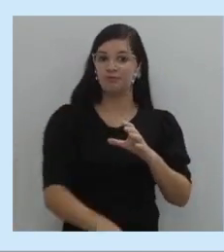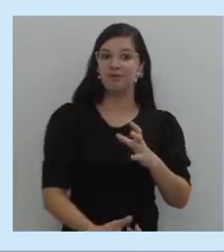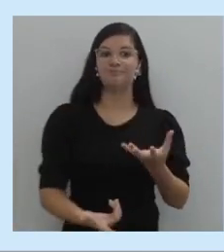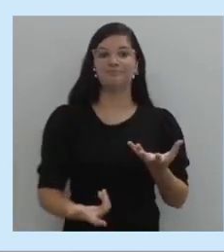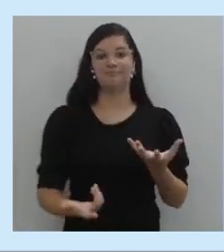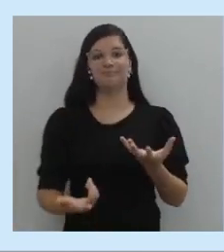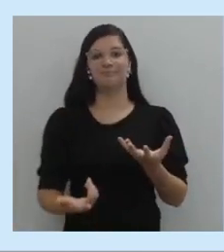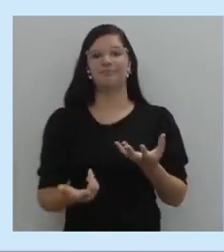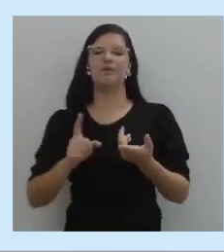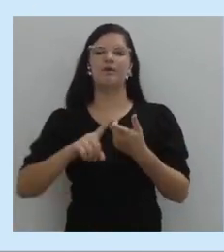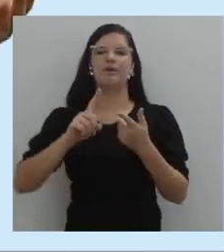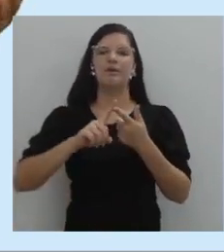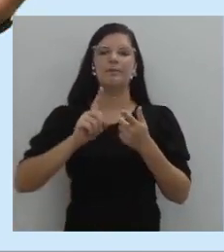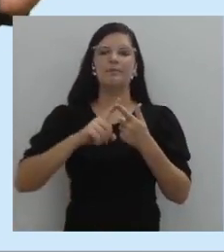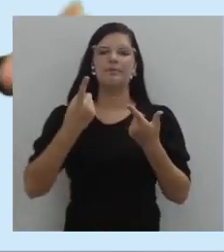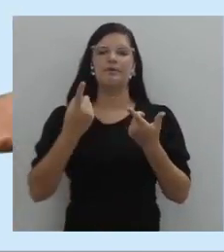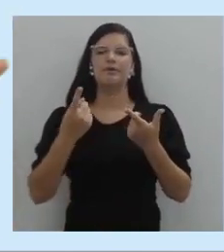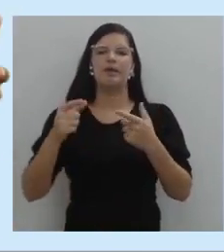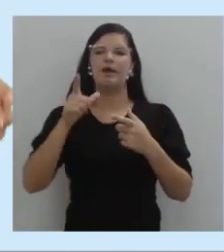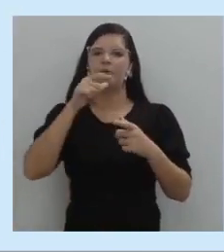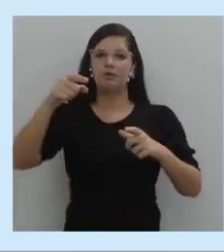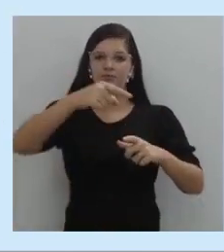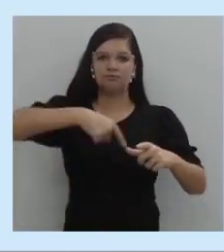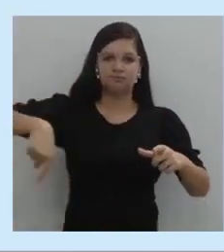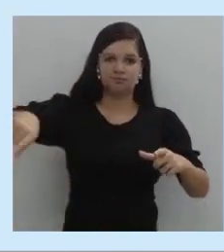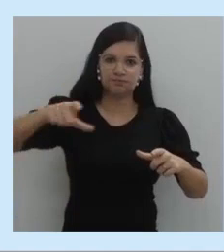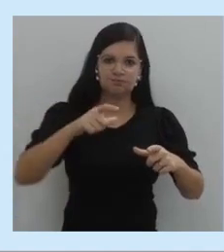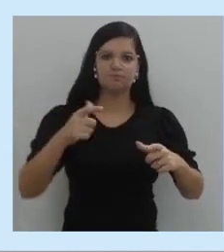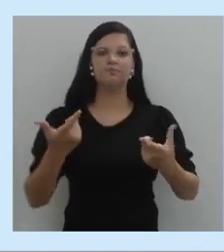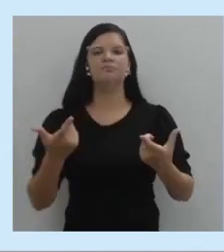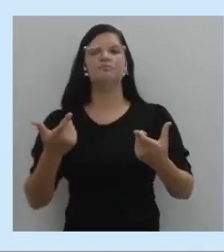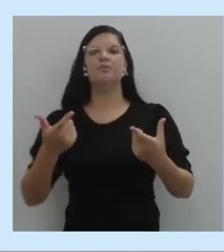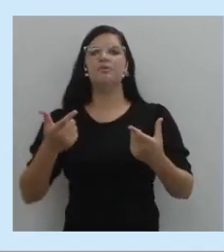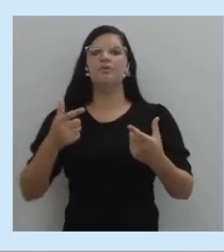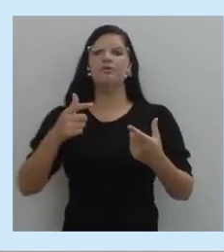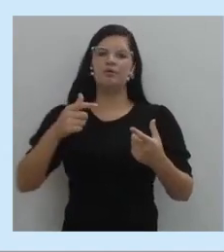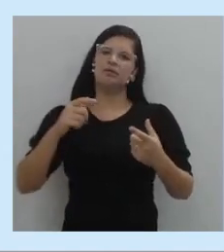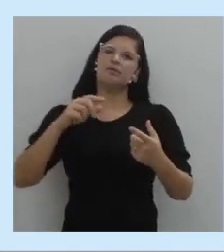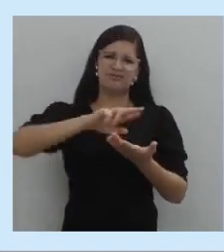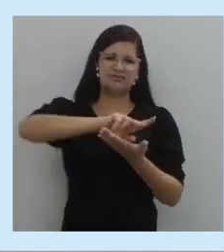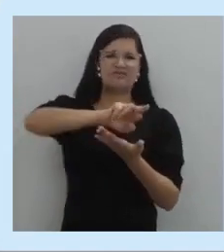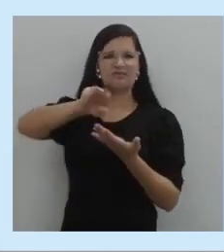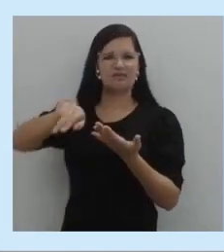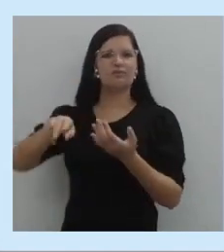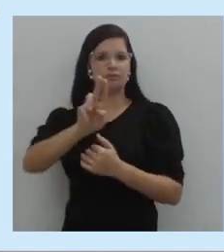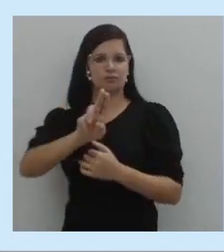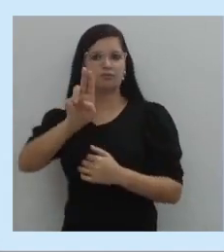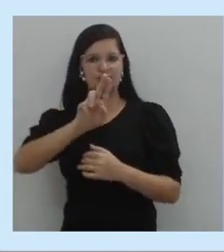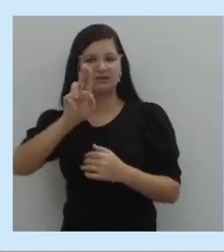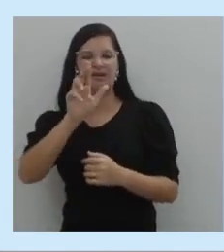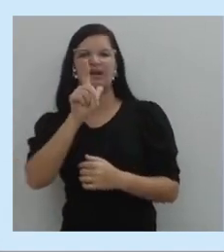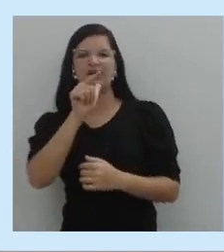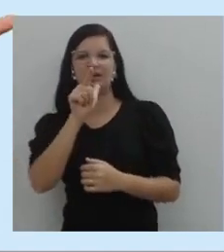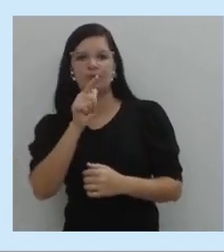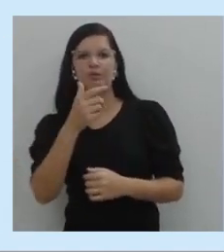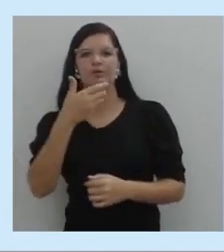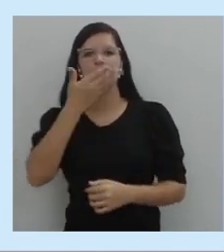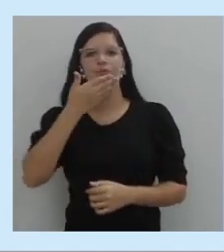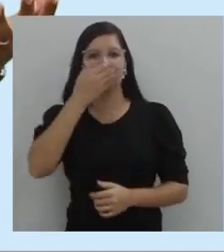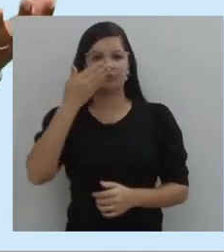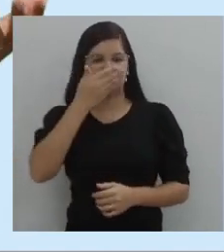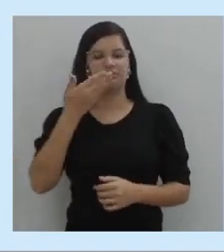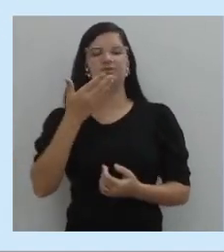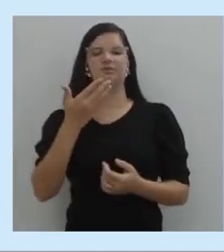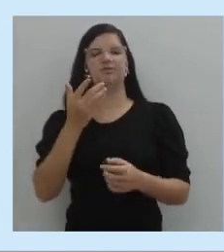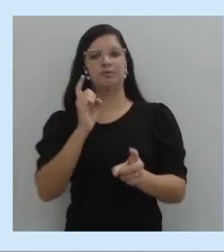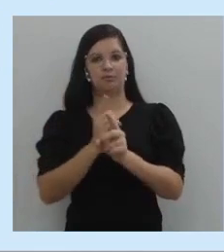subterrâneos, tá? E vamos falar também sobre bacias sedimentares. Vamos entender um pouquinho sobre os recursos de água doce que nós temos